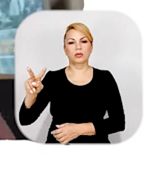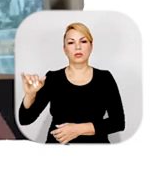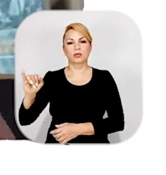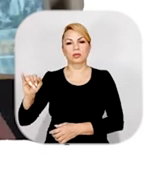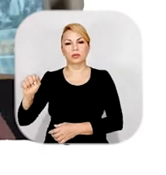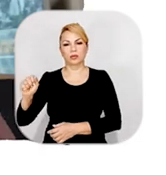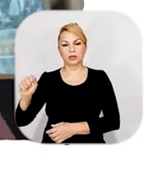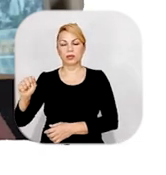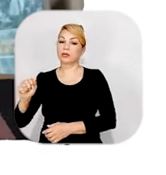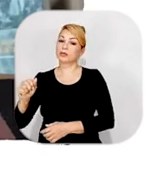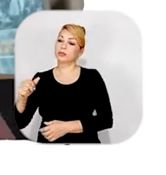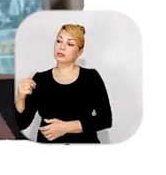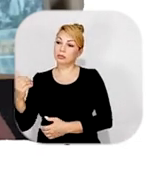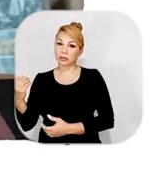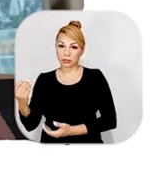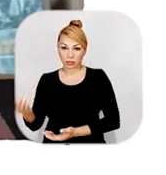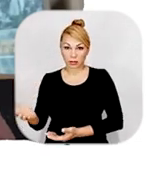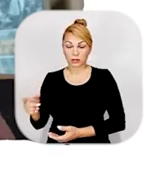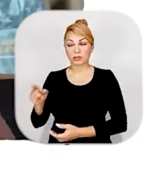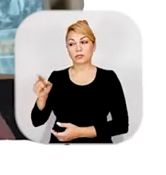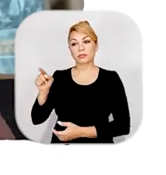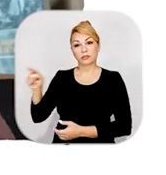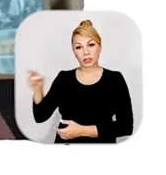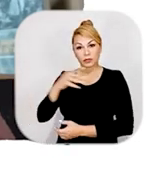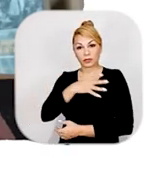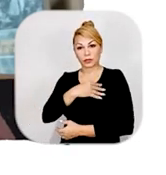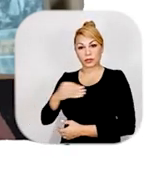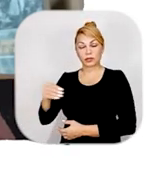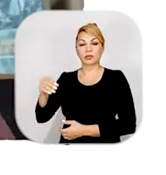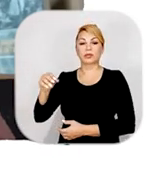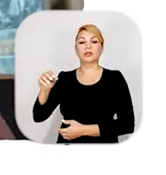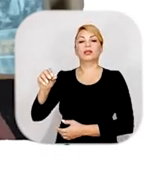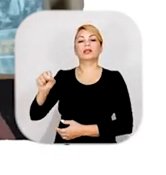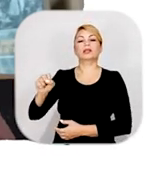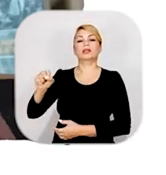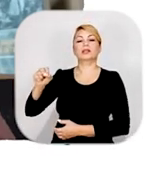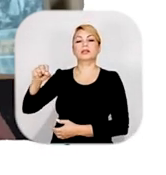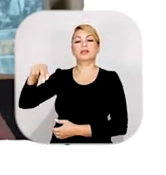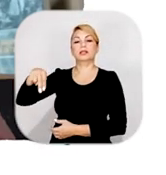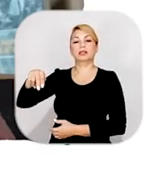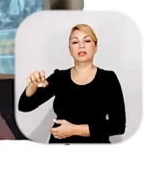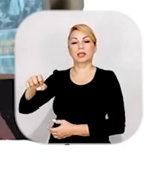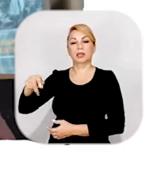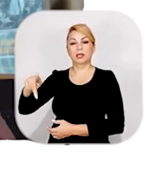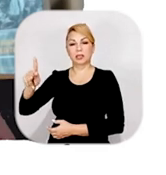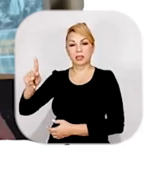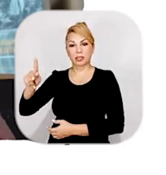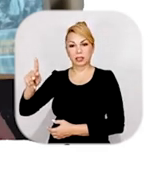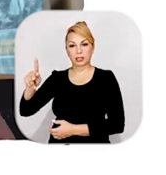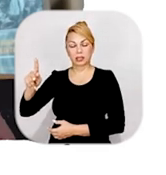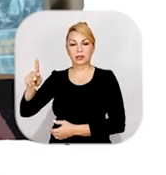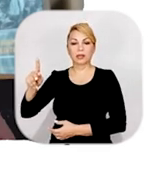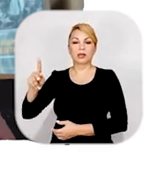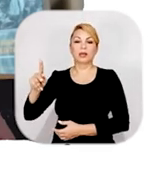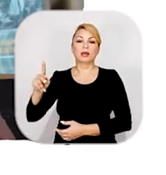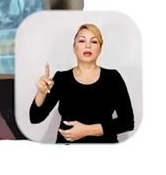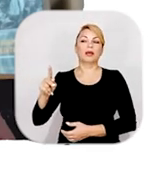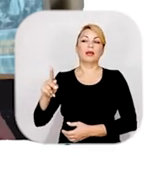uma palestra. O filho do Snetlager, Rotger, começou em latim, porque ele é jurista,